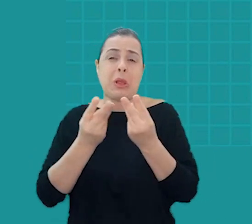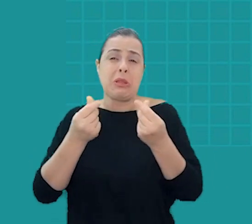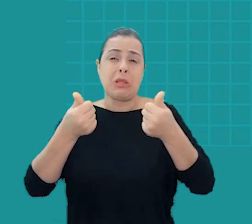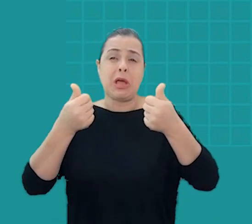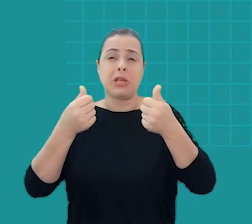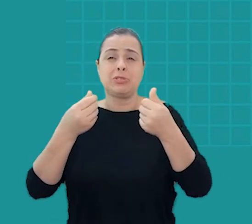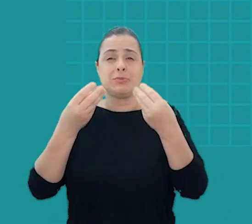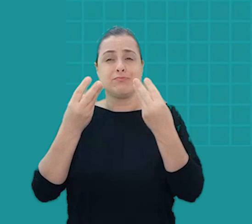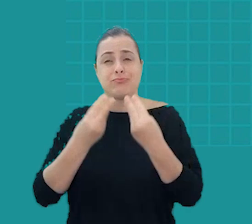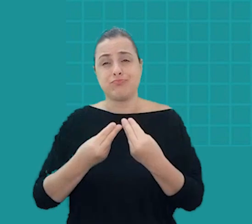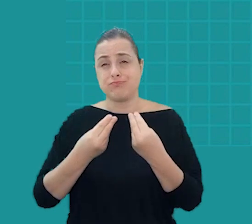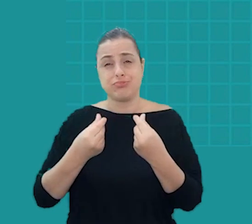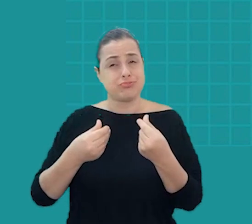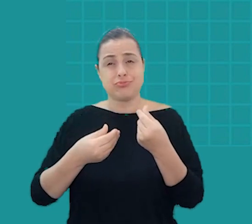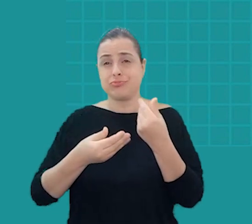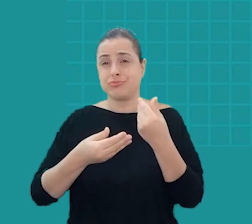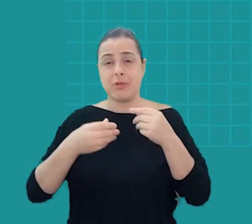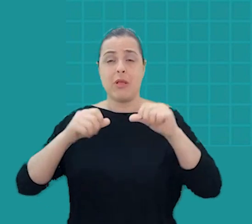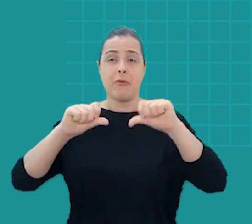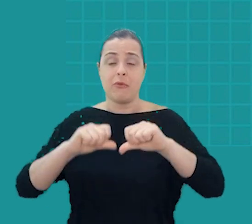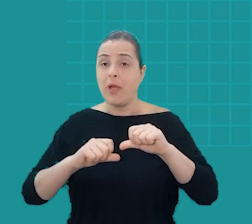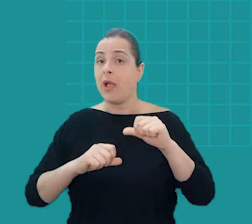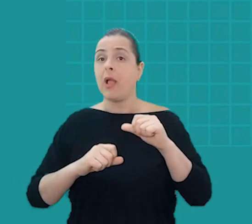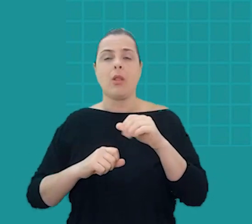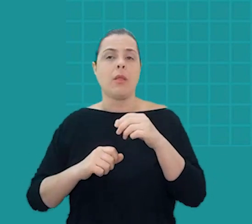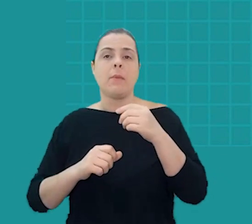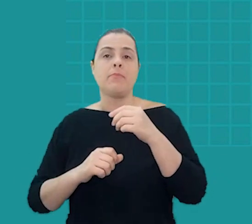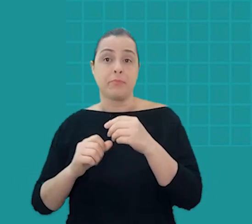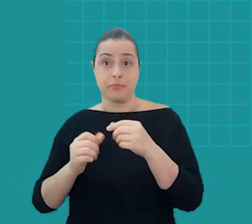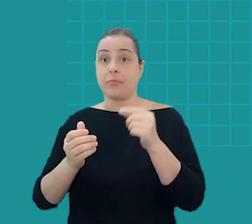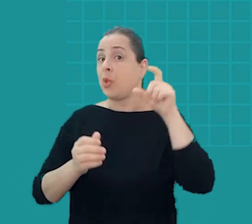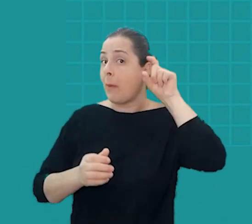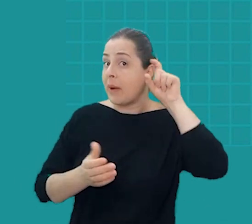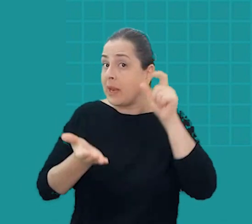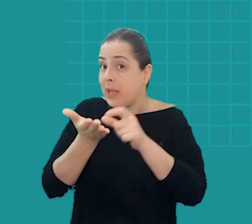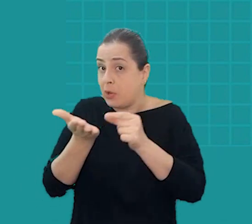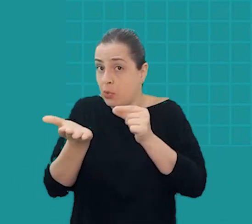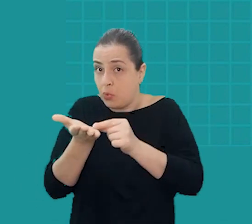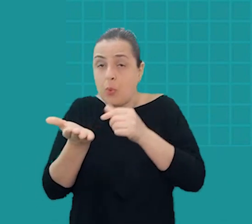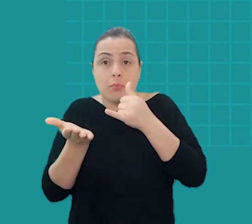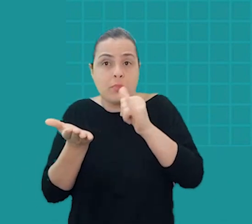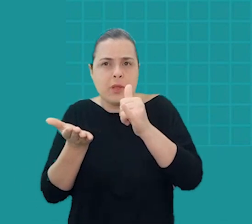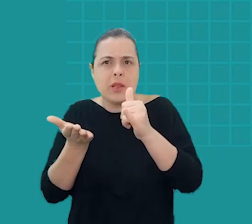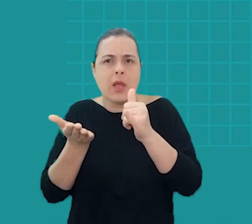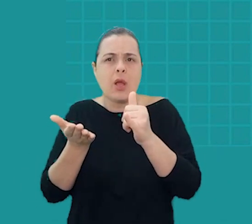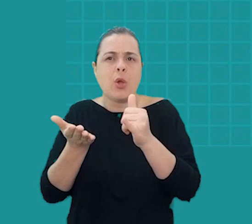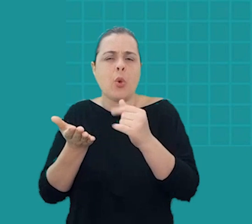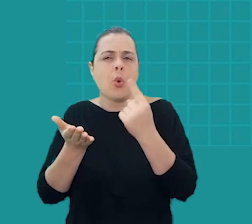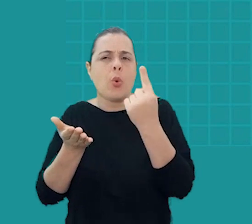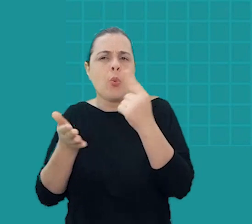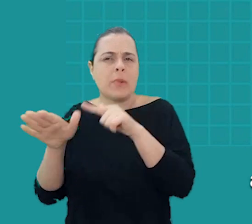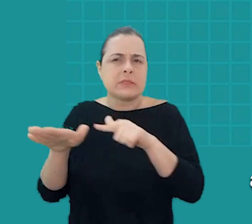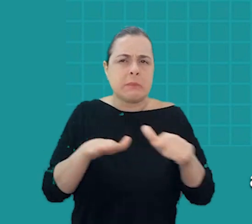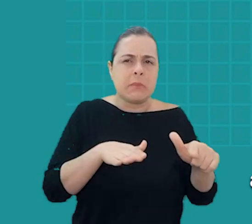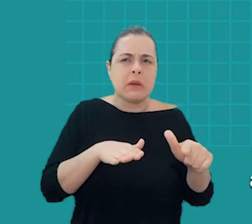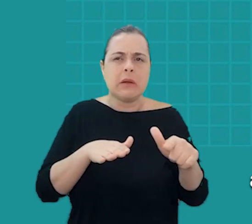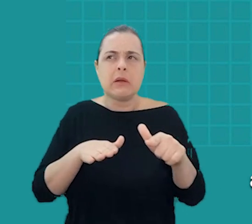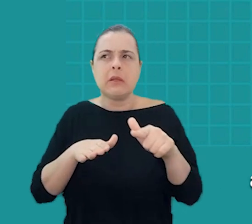pilha maior, dura de 1 semana a 2 semanas. E a gente tem que fazer essa troca.